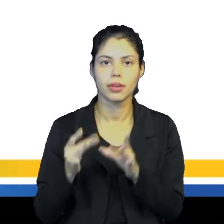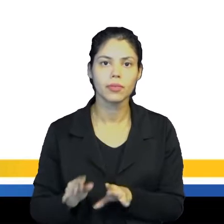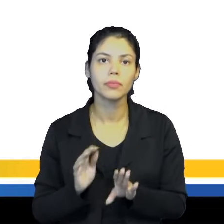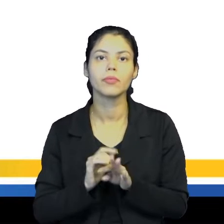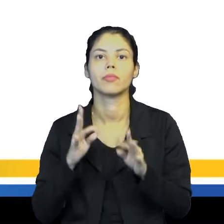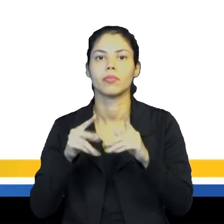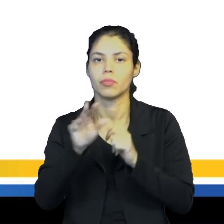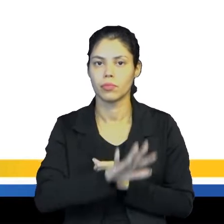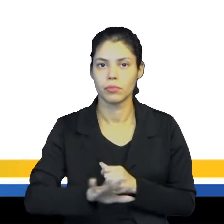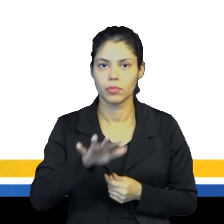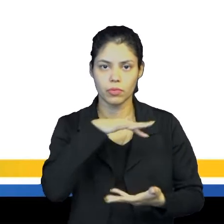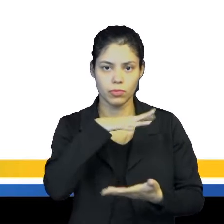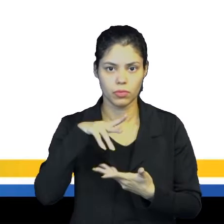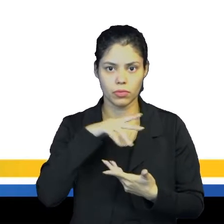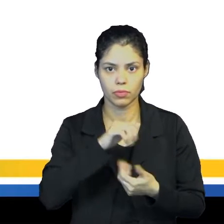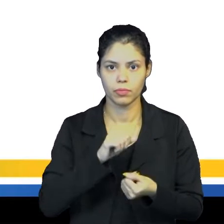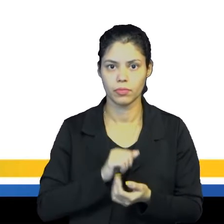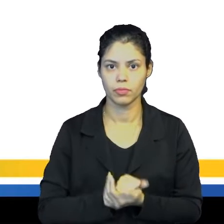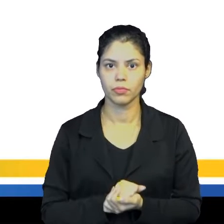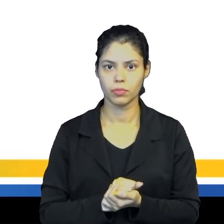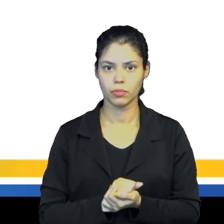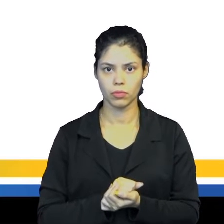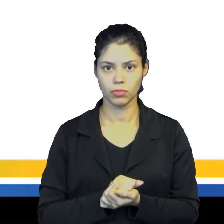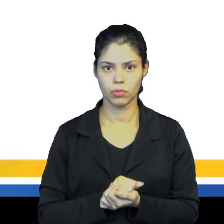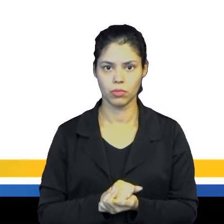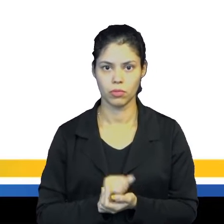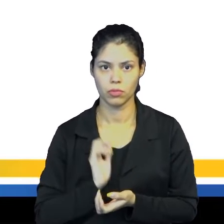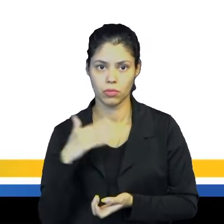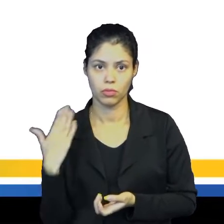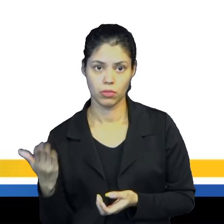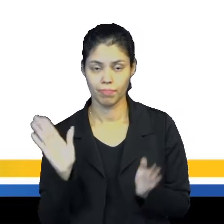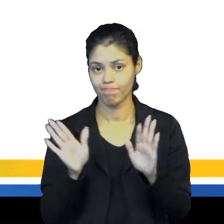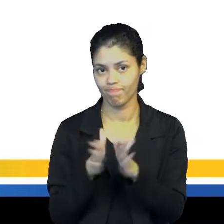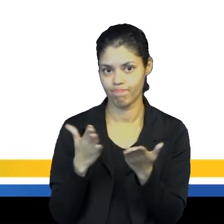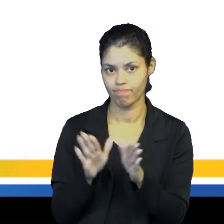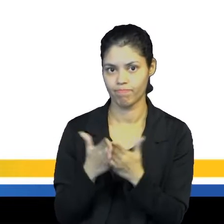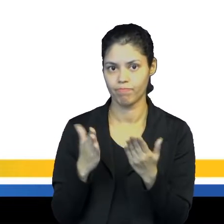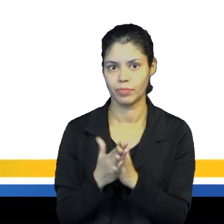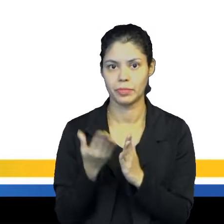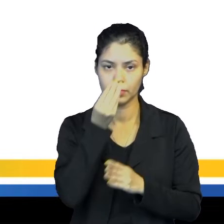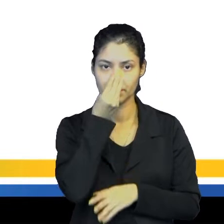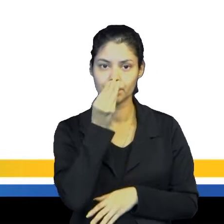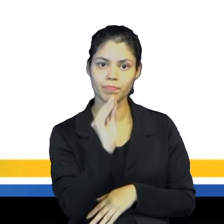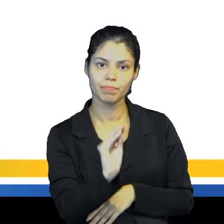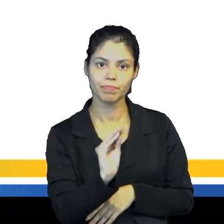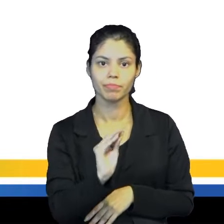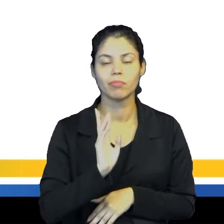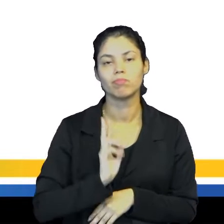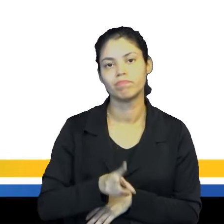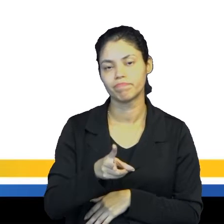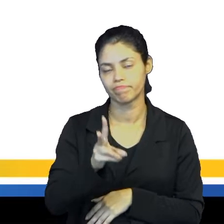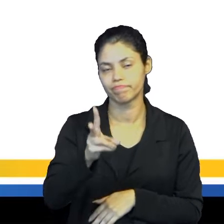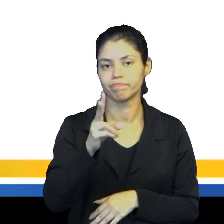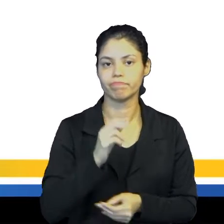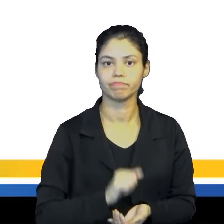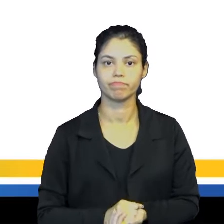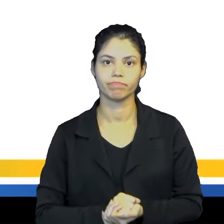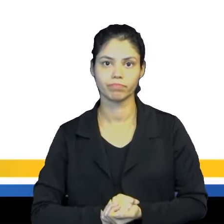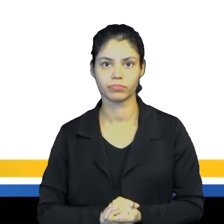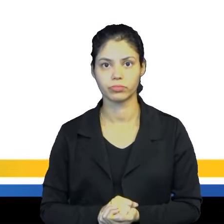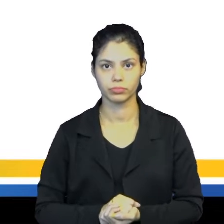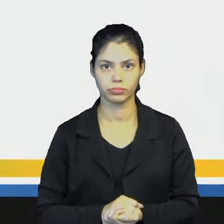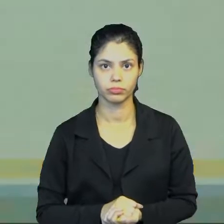todas as nações do mundo. Quanto aos mais pobres, né, essa exclusão social se mantinha